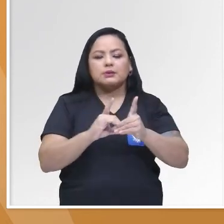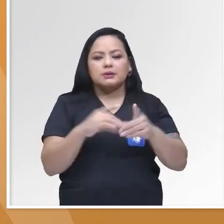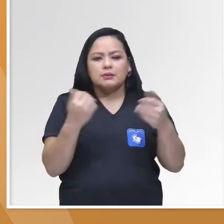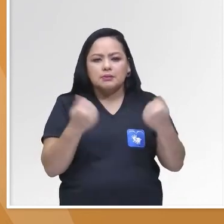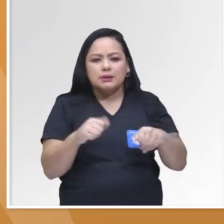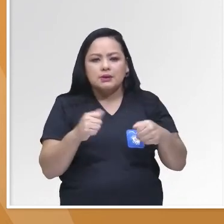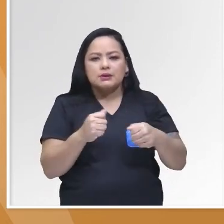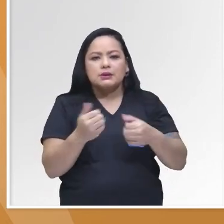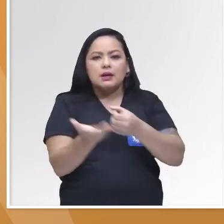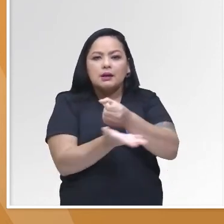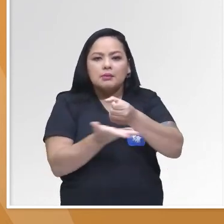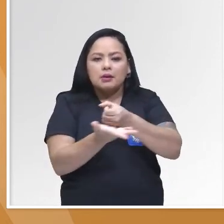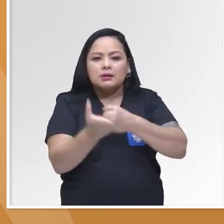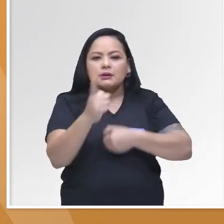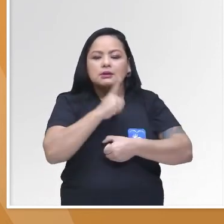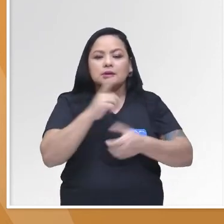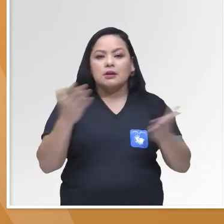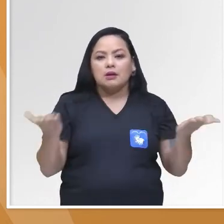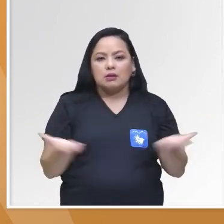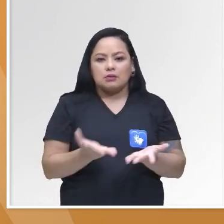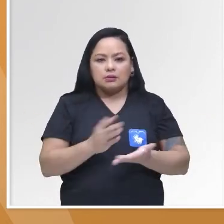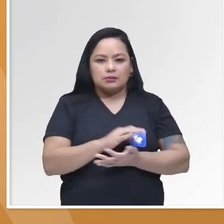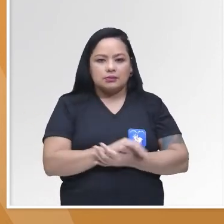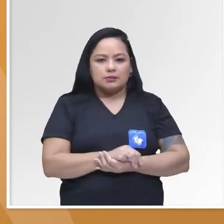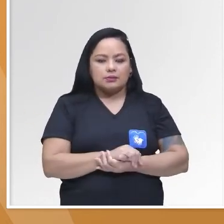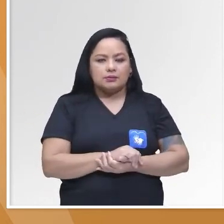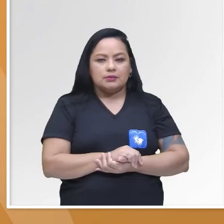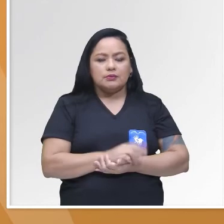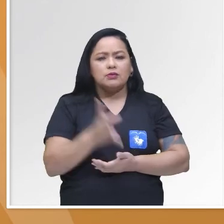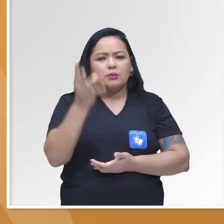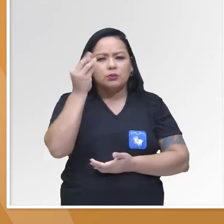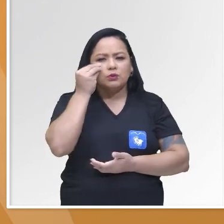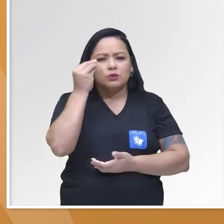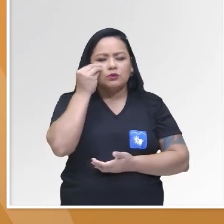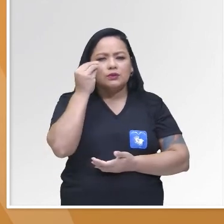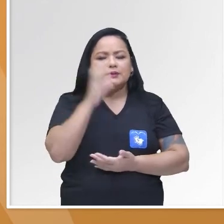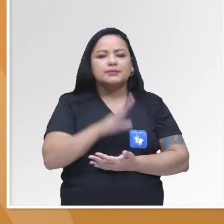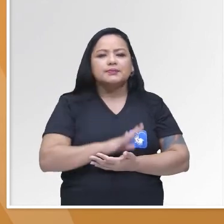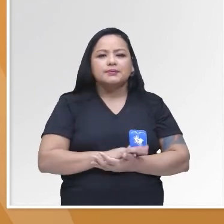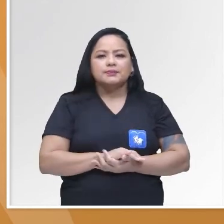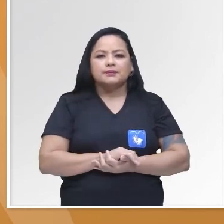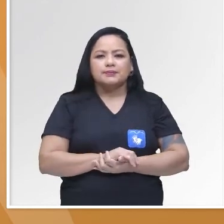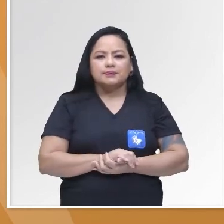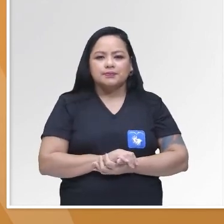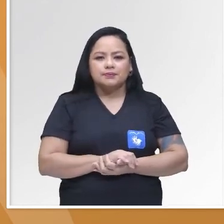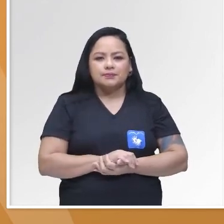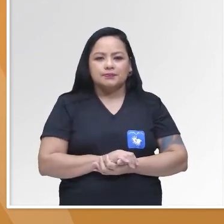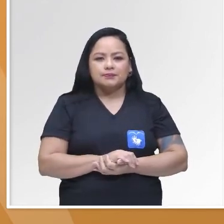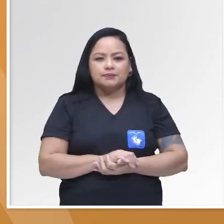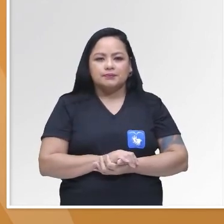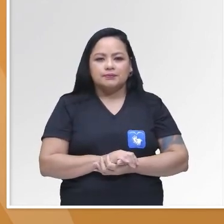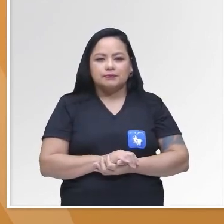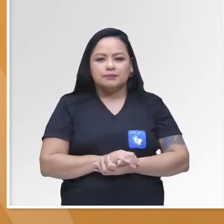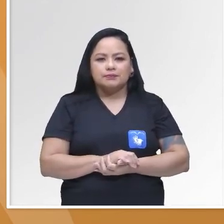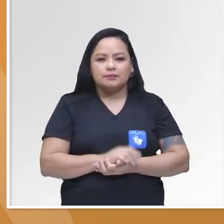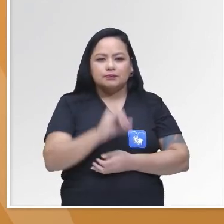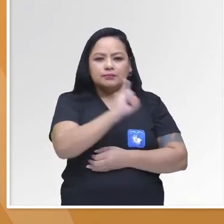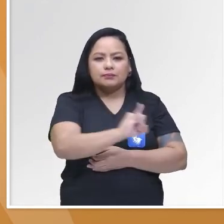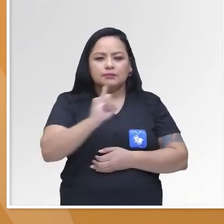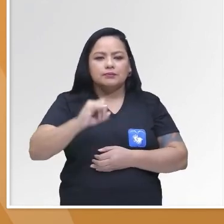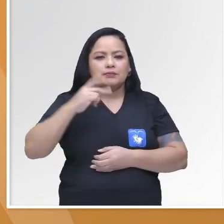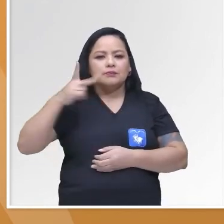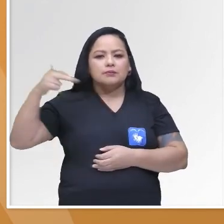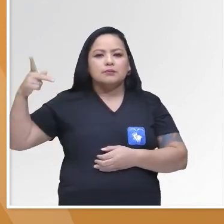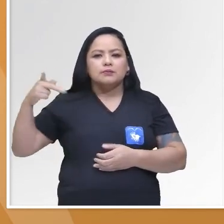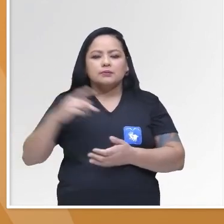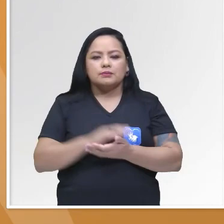estar pautada nos dias de hoje. Vamos ouvir alguns desses exemplos? As instituições